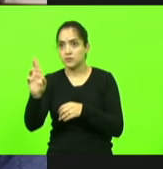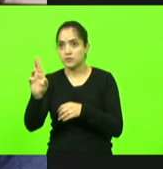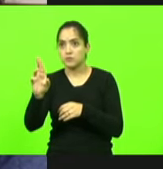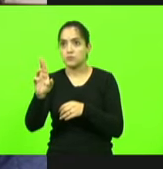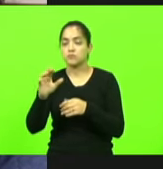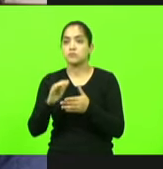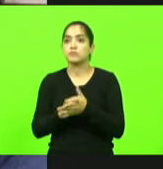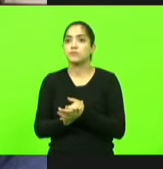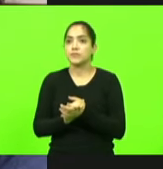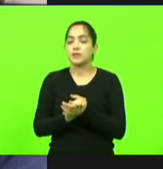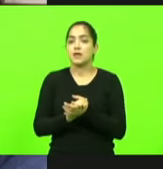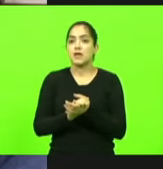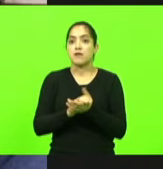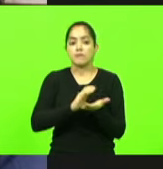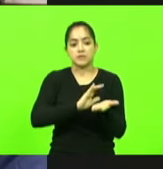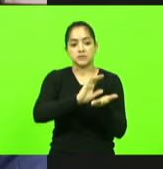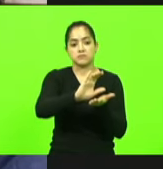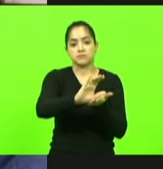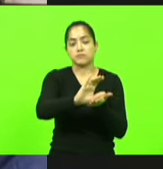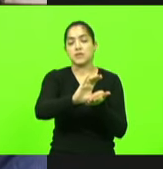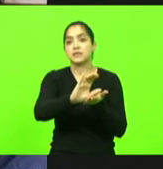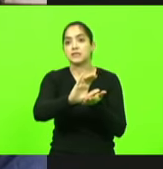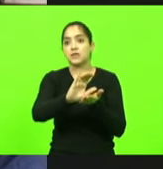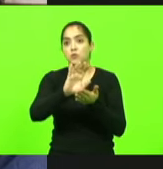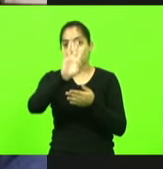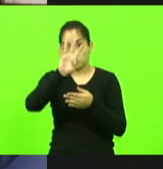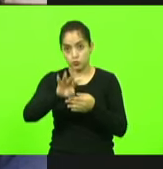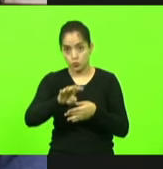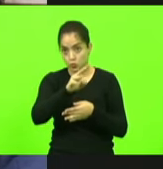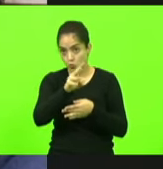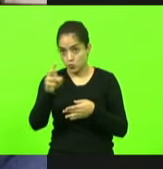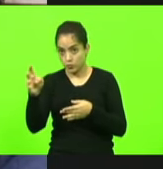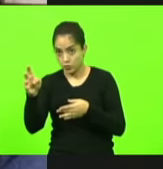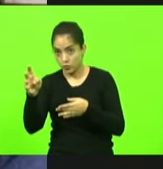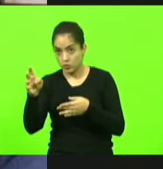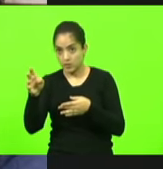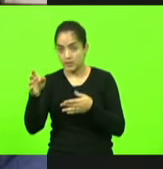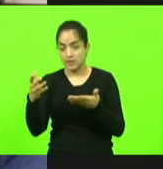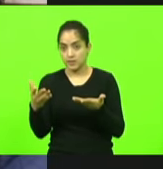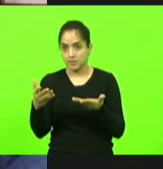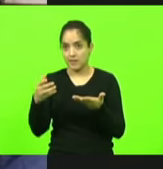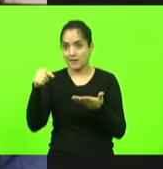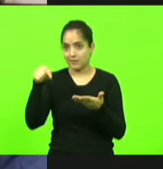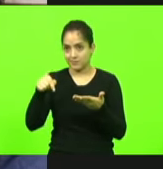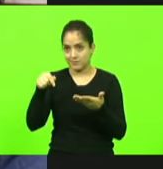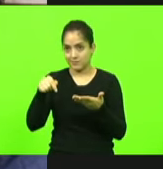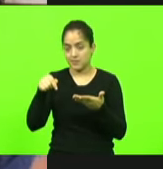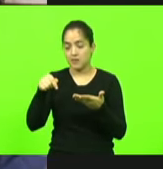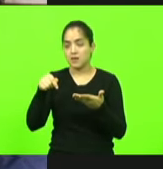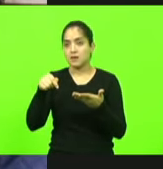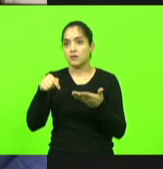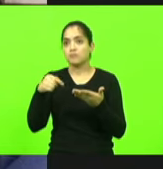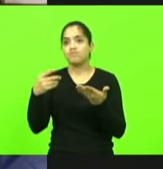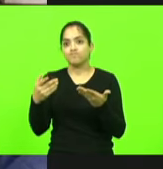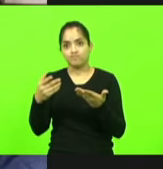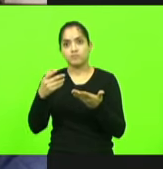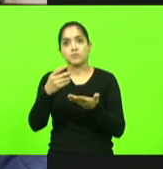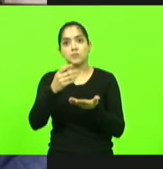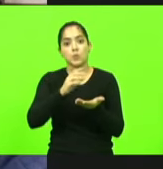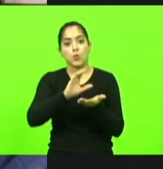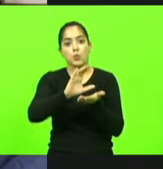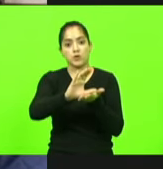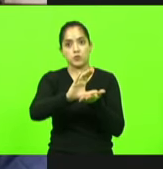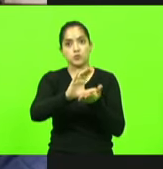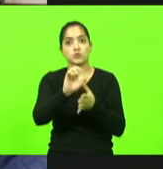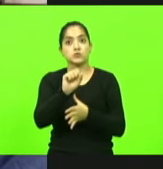desapropriação. Então, no cronograma estabelecido com o Ministério, a gente tem os recursos garantidos para a obra.